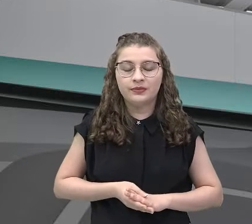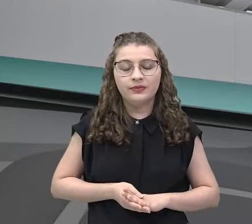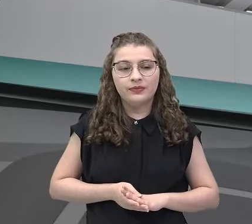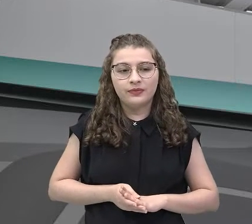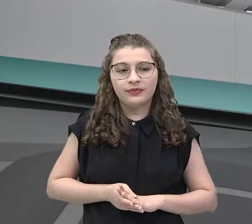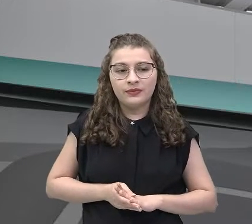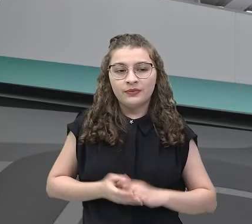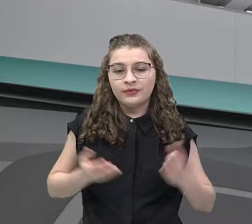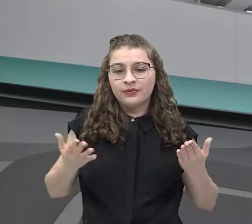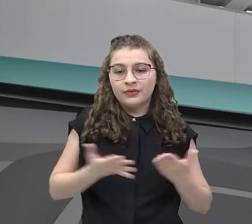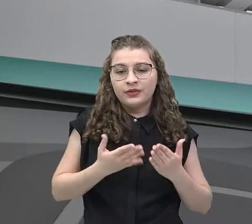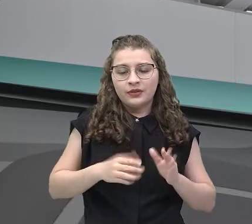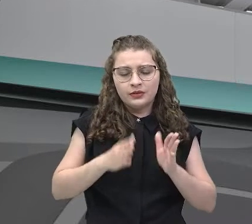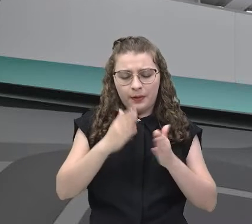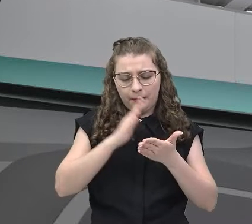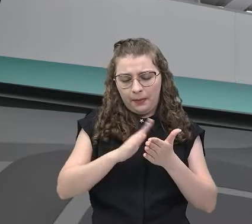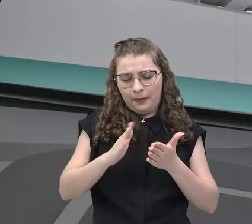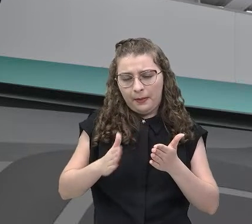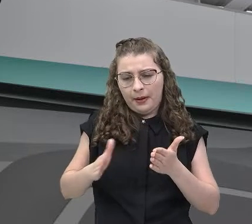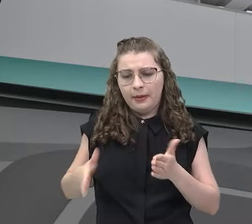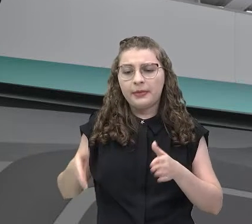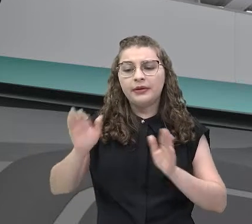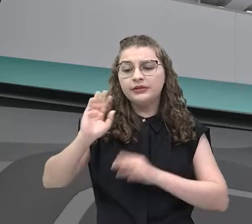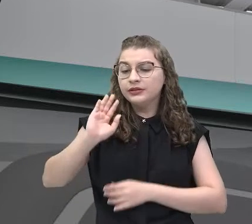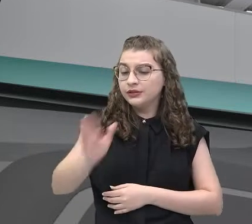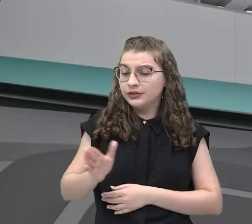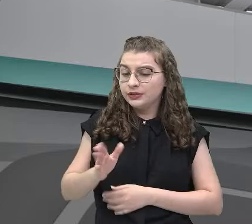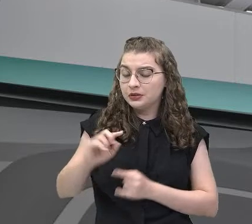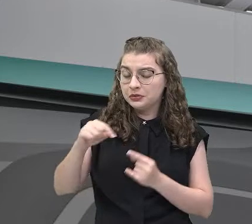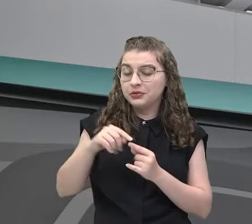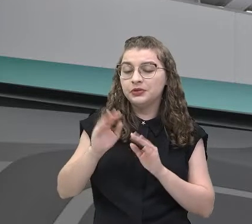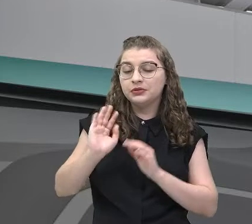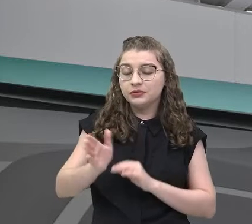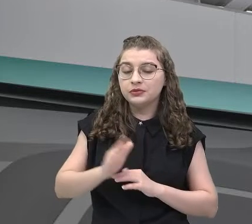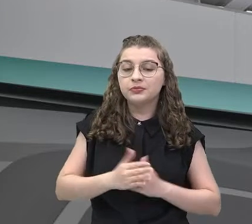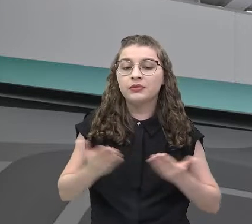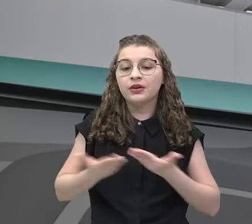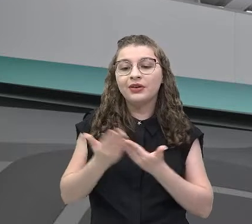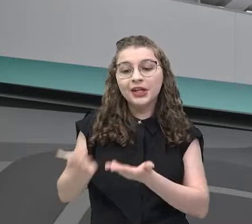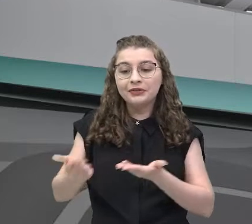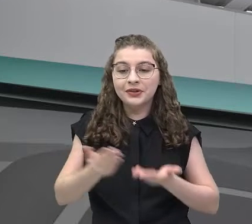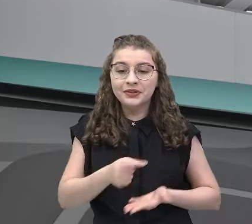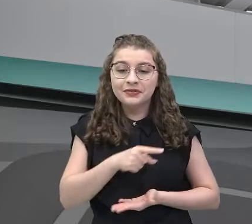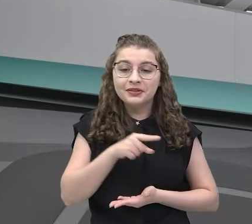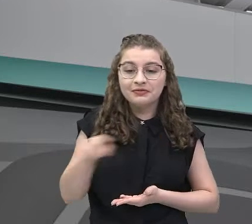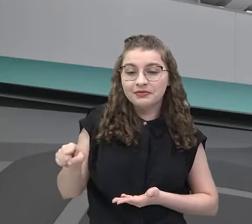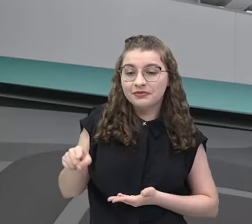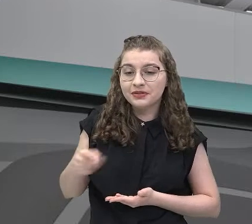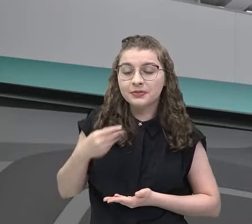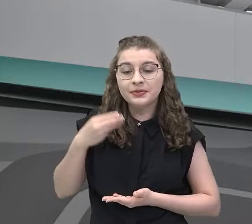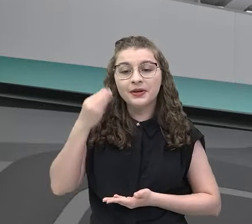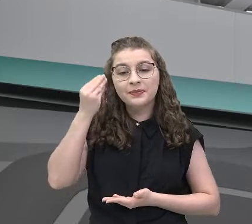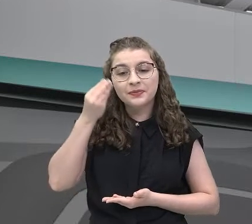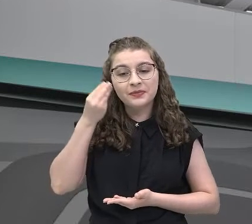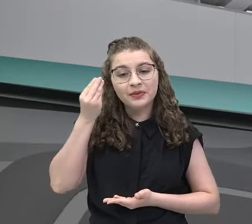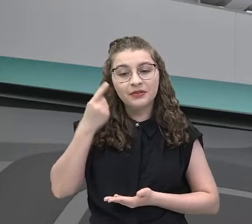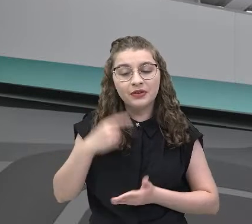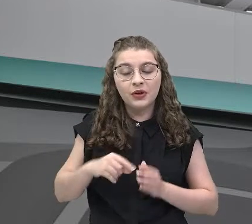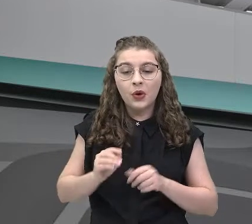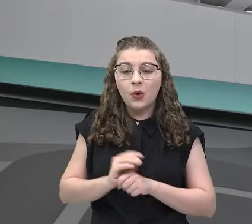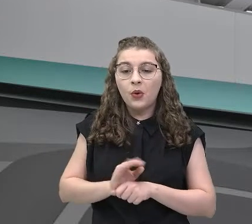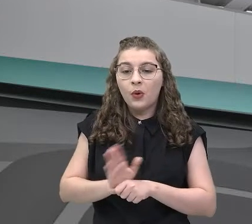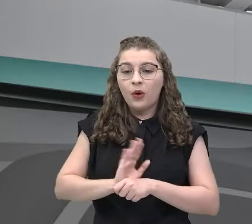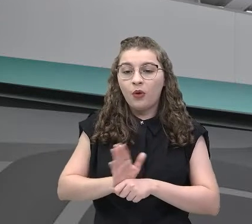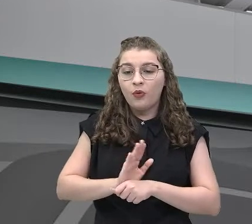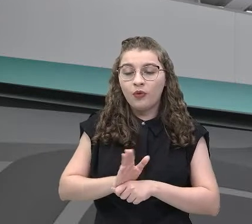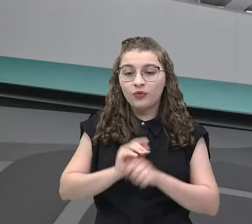agora, que nós já vimos o passo a passo, para que serve, eu quero convidá-los a assistir um vídeo. É